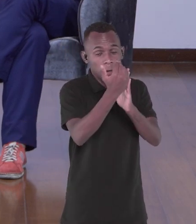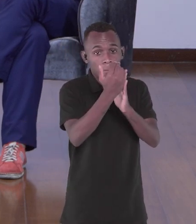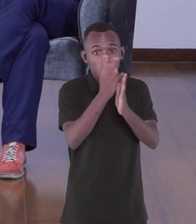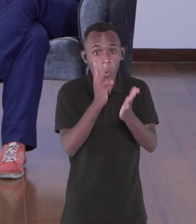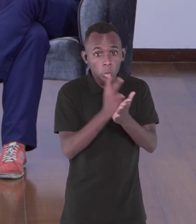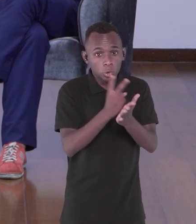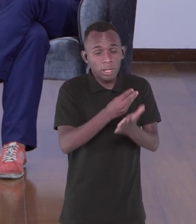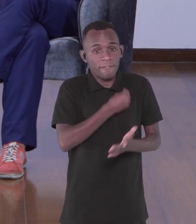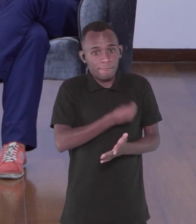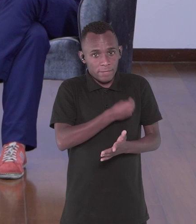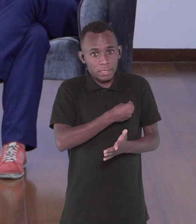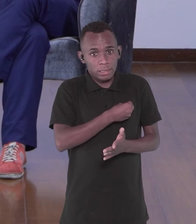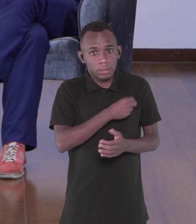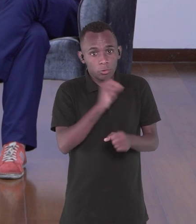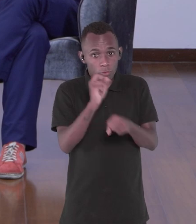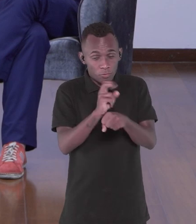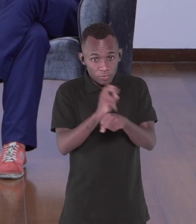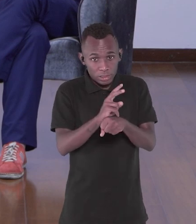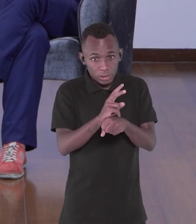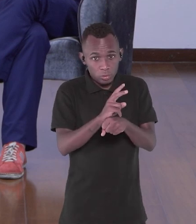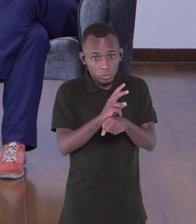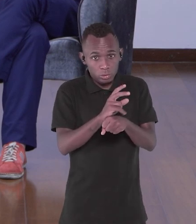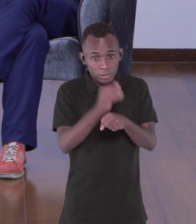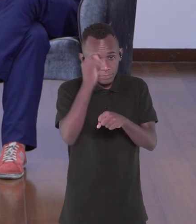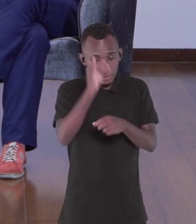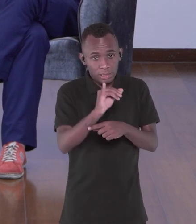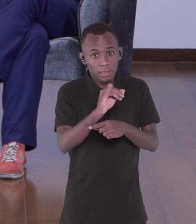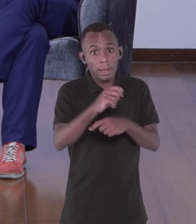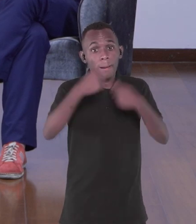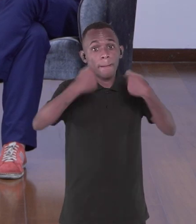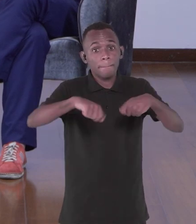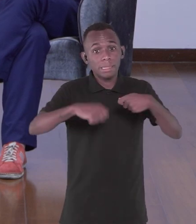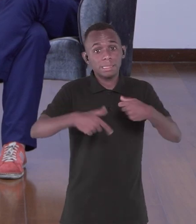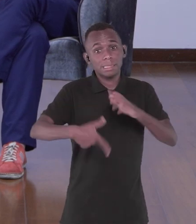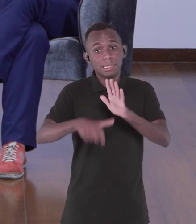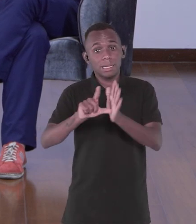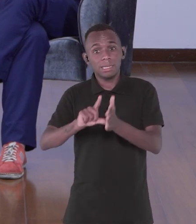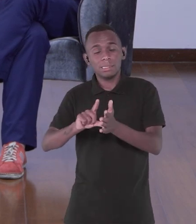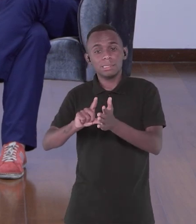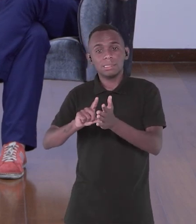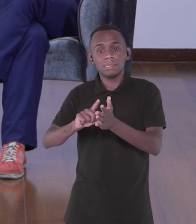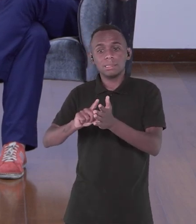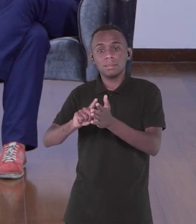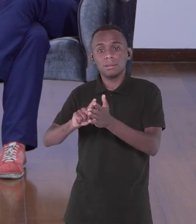ao vírus, aquele governo vai ter de vacinar o